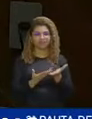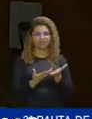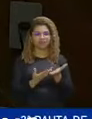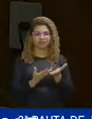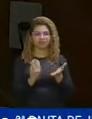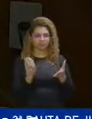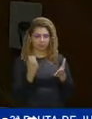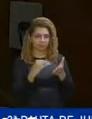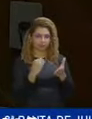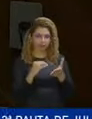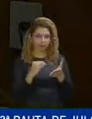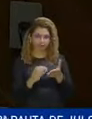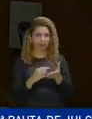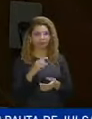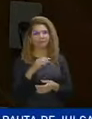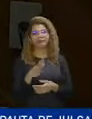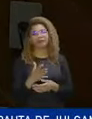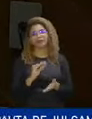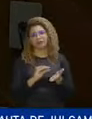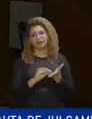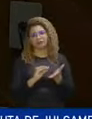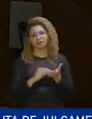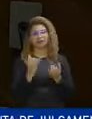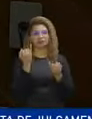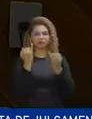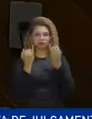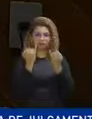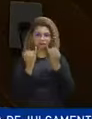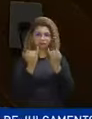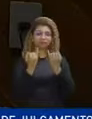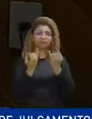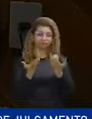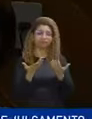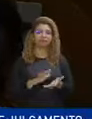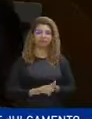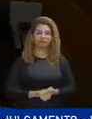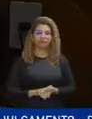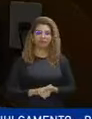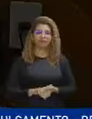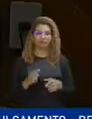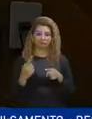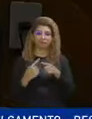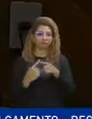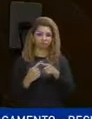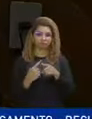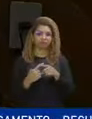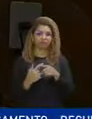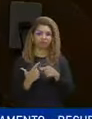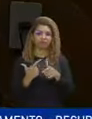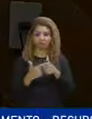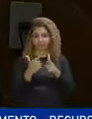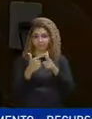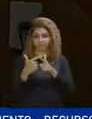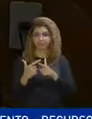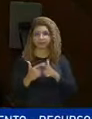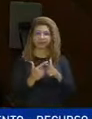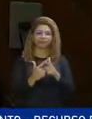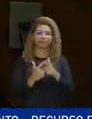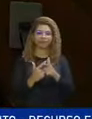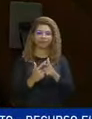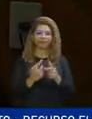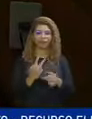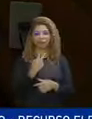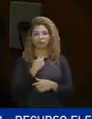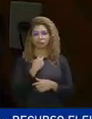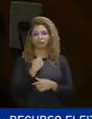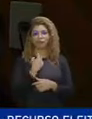prestação de conta das eleições de 2020. Em suas razões recursais, alega o recorrente, em síntese, que o